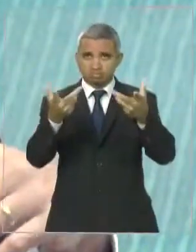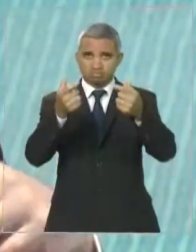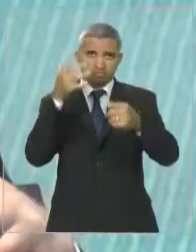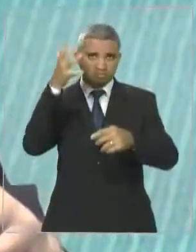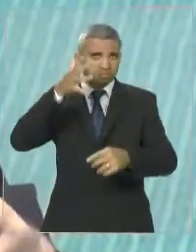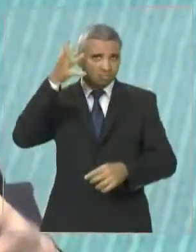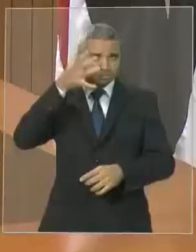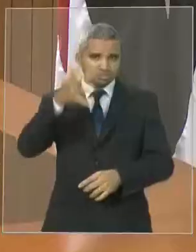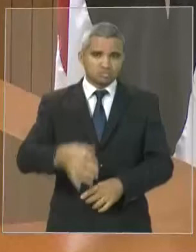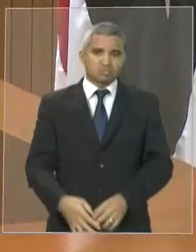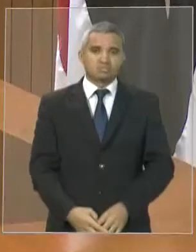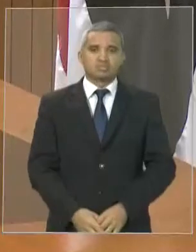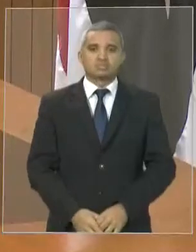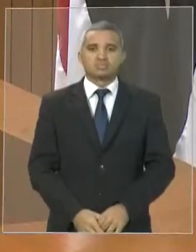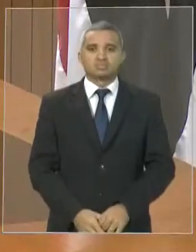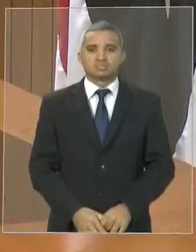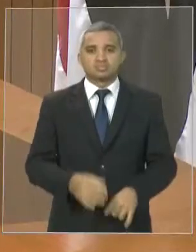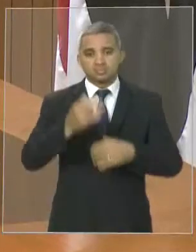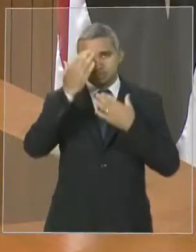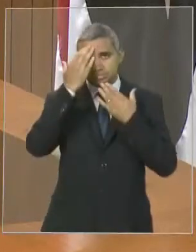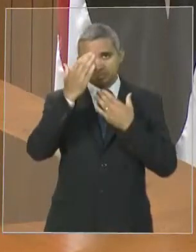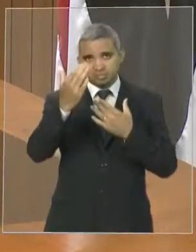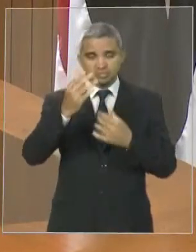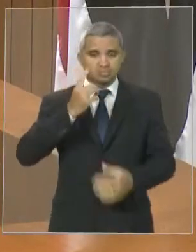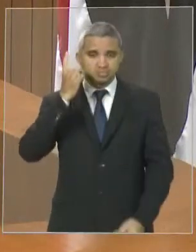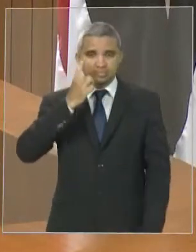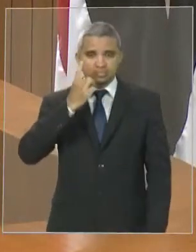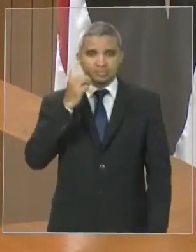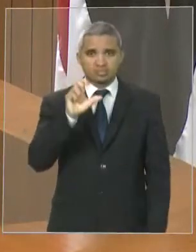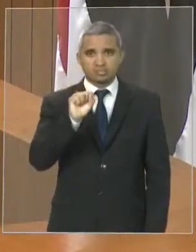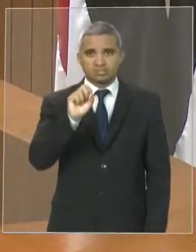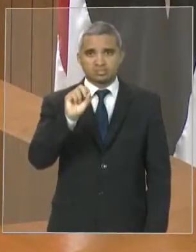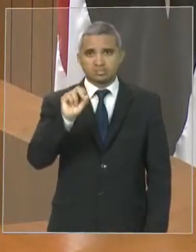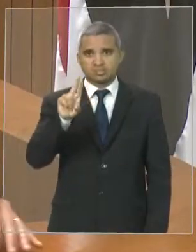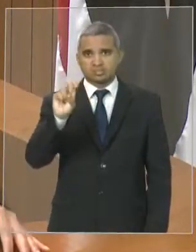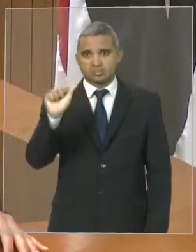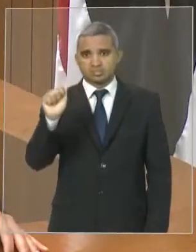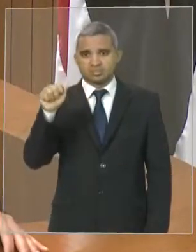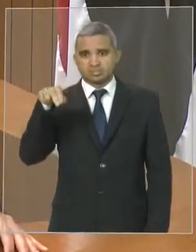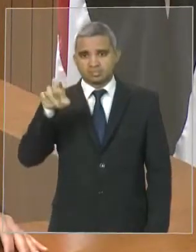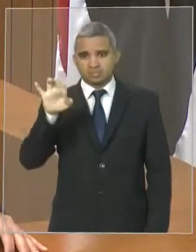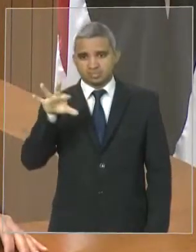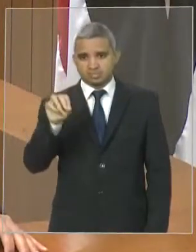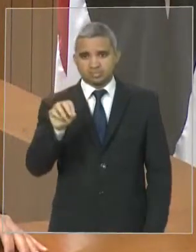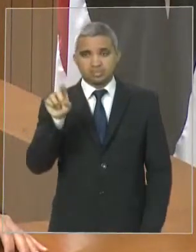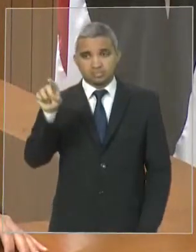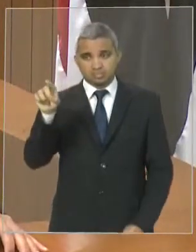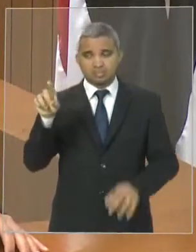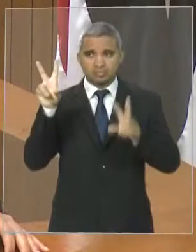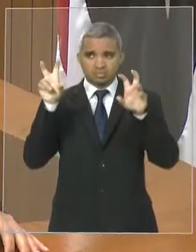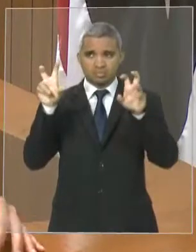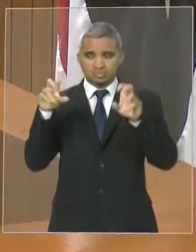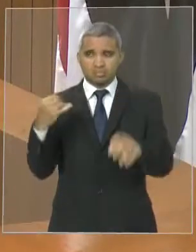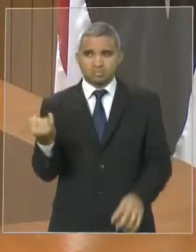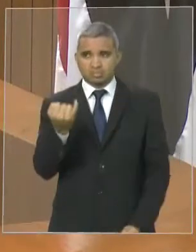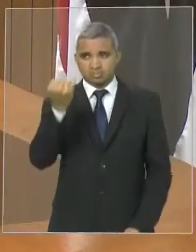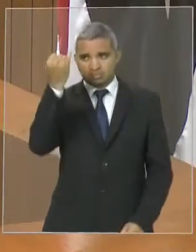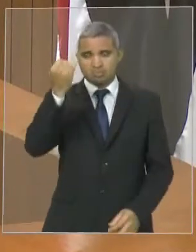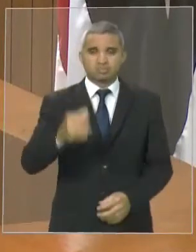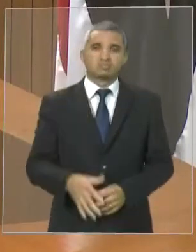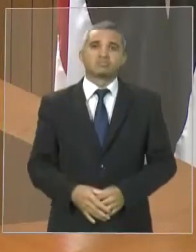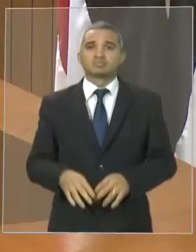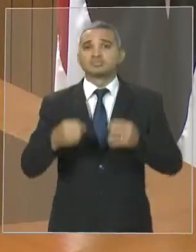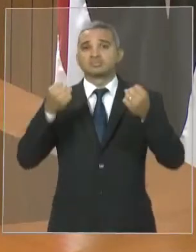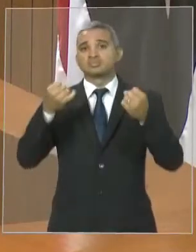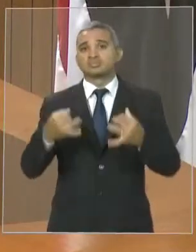explanação. Agradeço, deputado Souza Neto. E Vossa Excelência traz um assunto importante, que é a capacidade, deputado Max